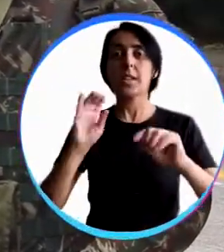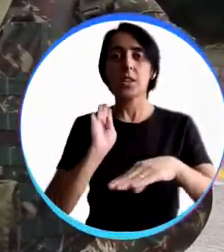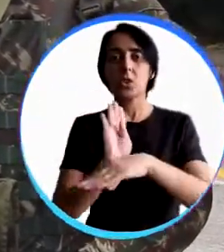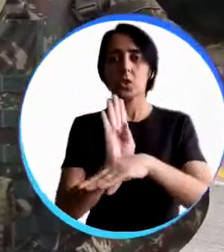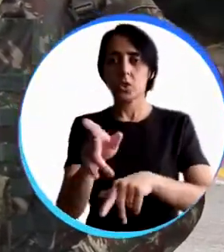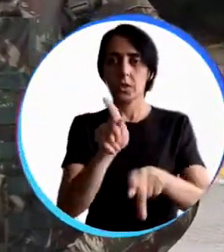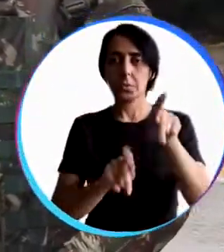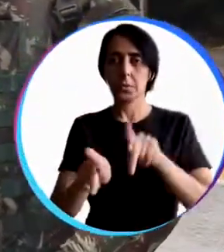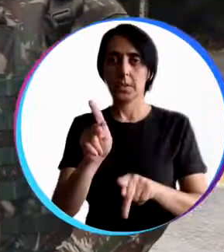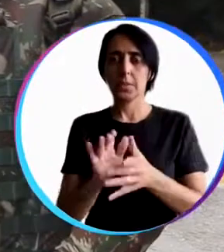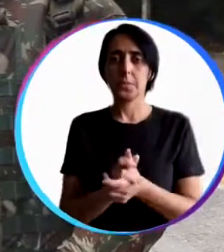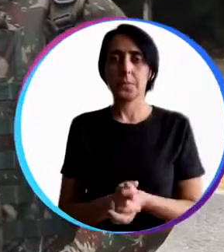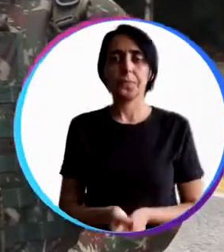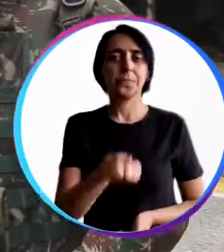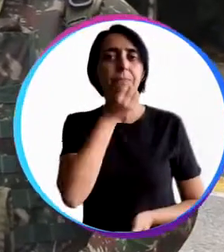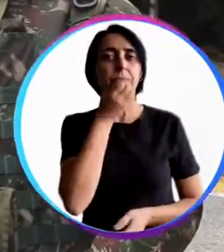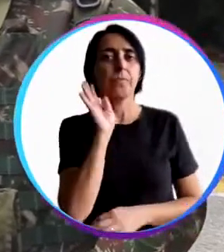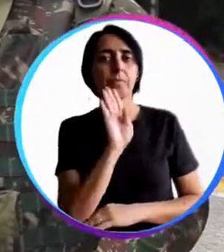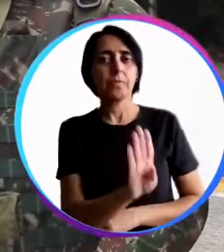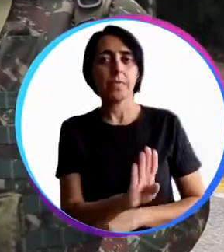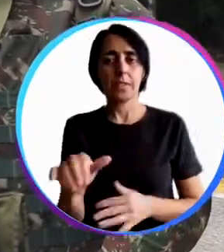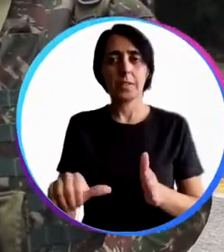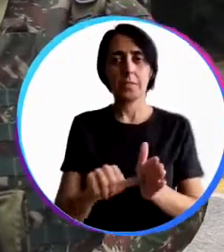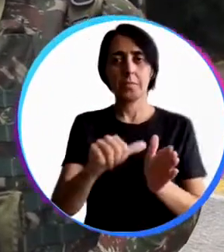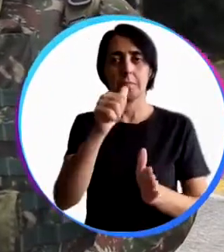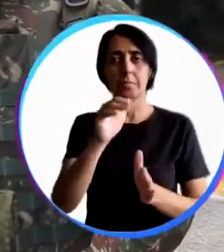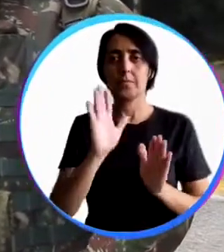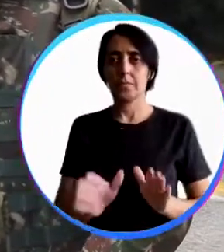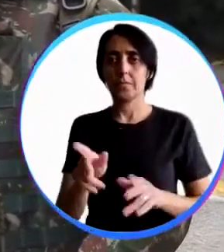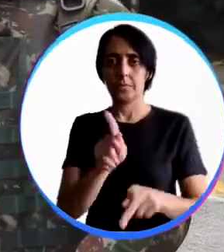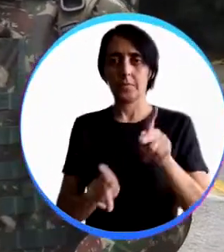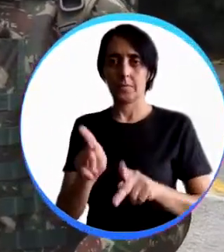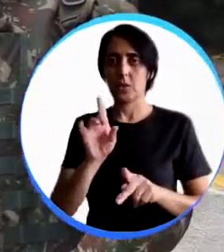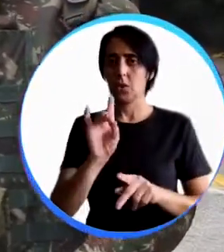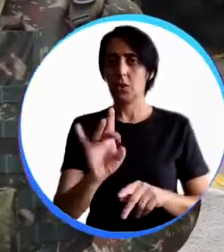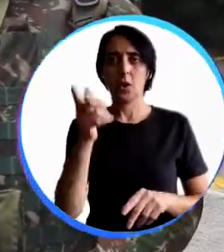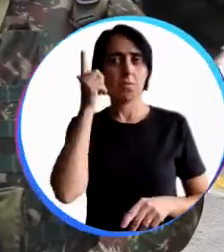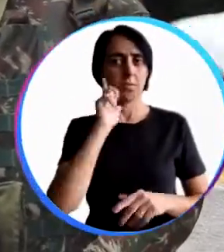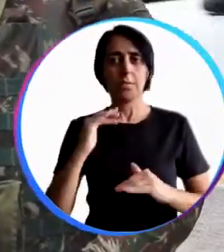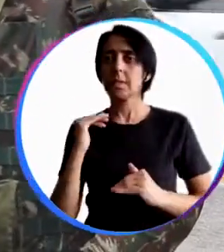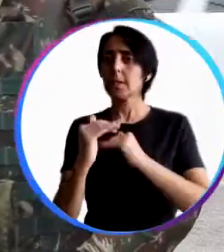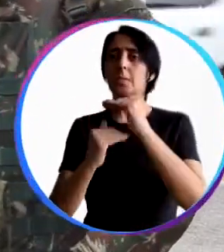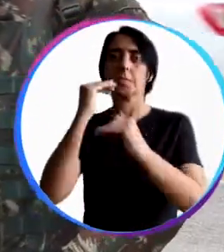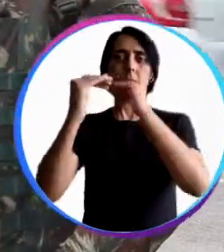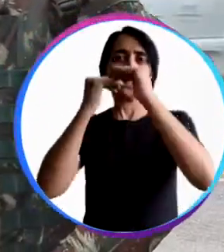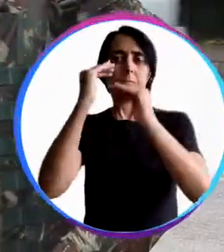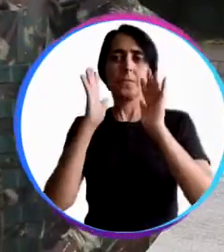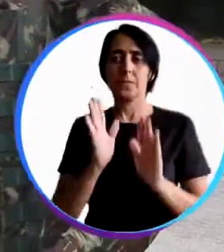para a população? Então, boa tarde, primeiramente. A população só tem a ganhar com isso, porque